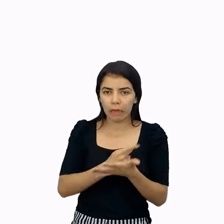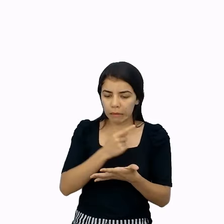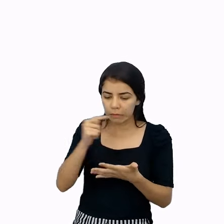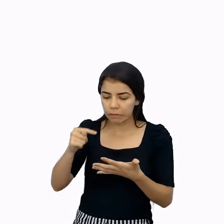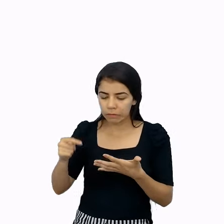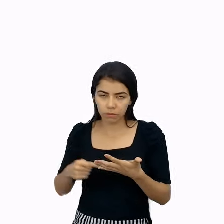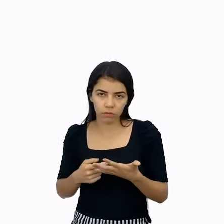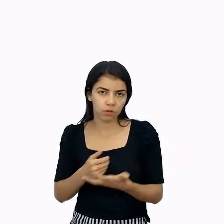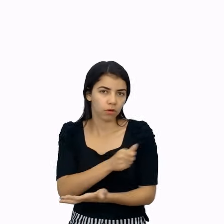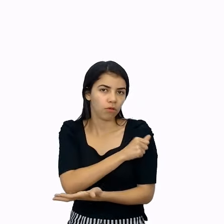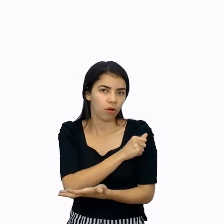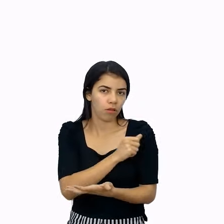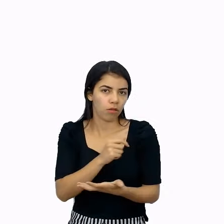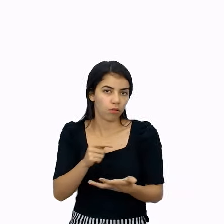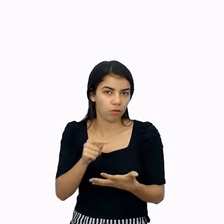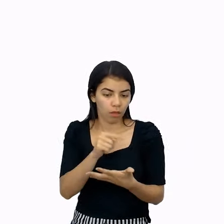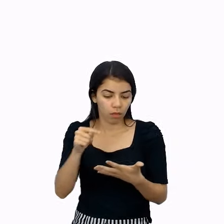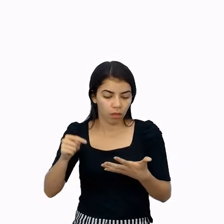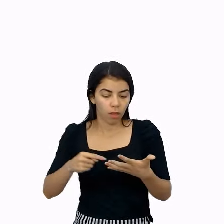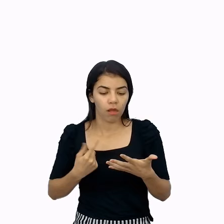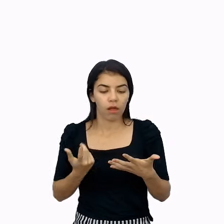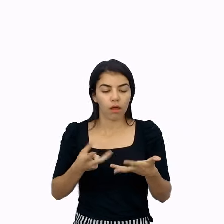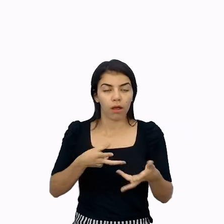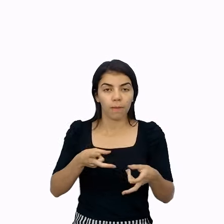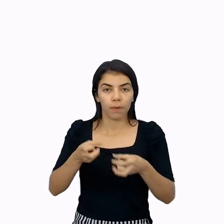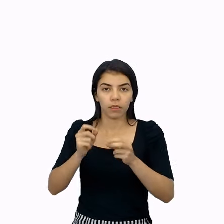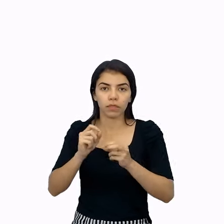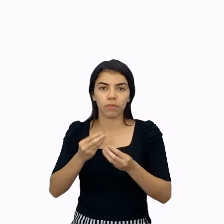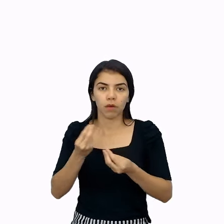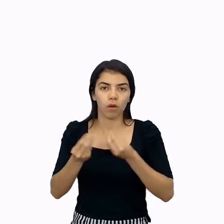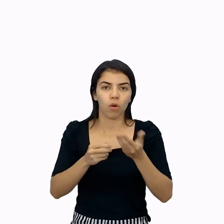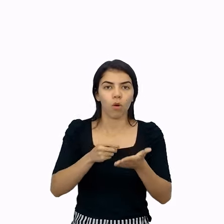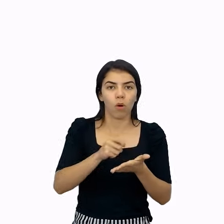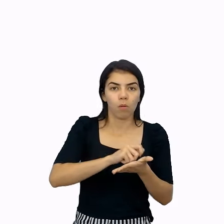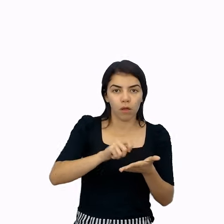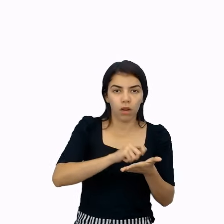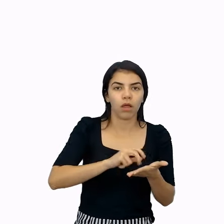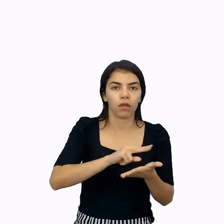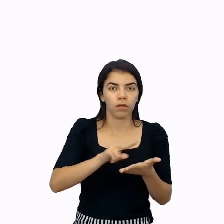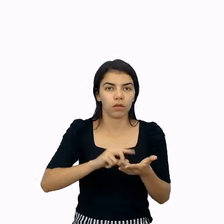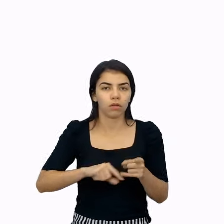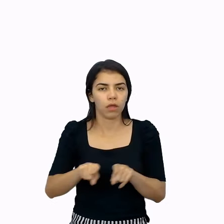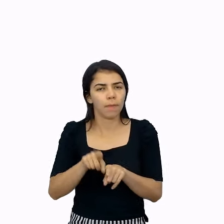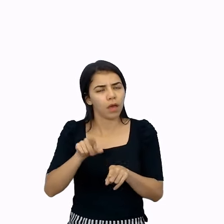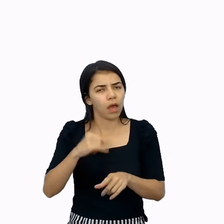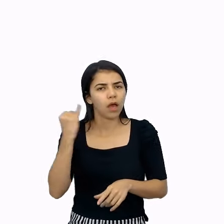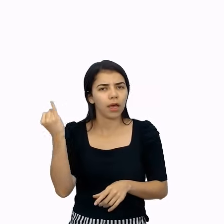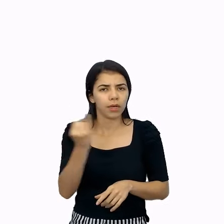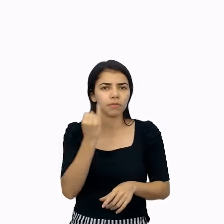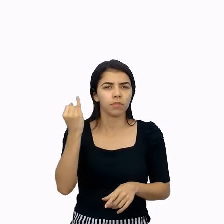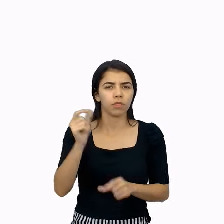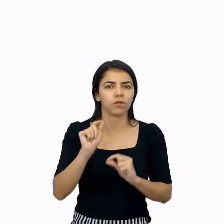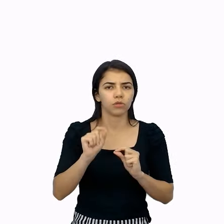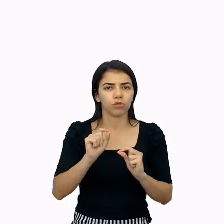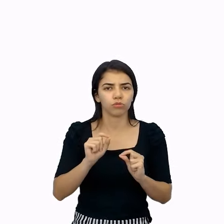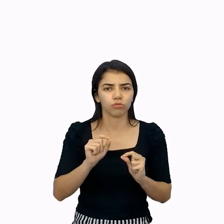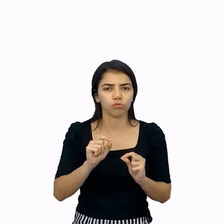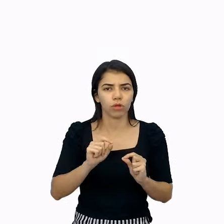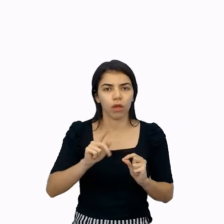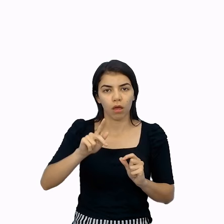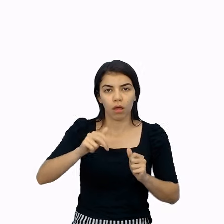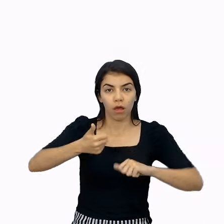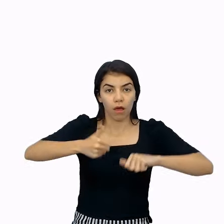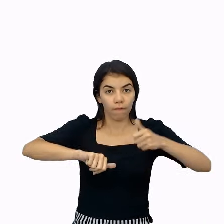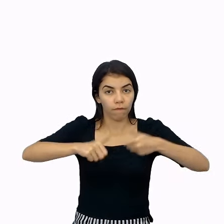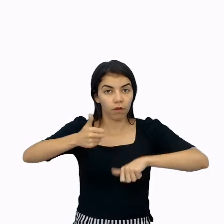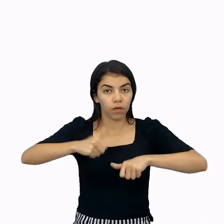poder criar outras formas de escrita ou de leitura também. Então, é muito importante o aspecto